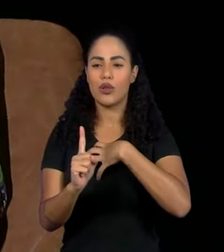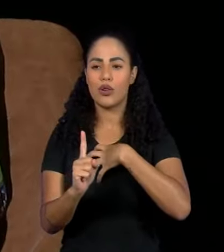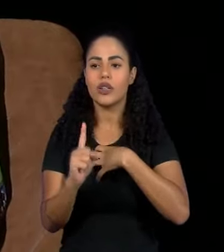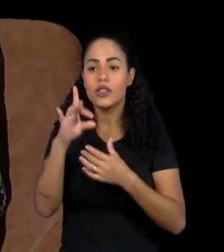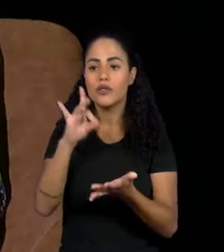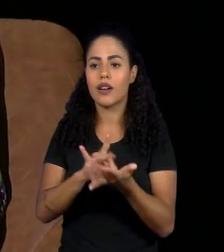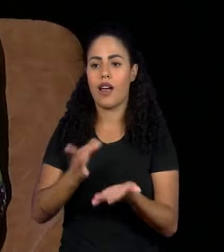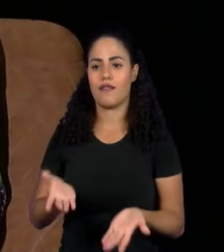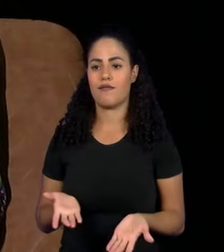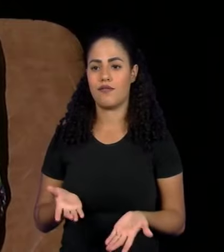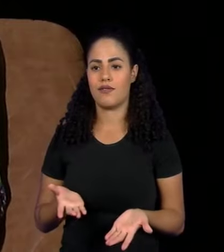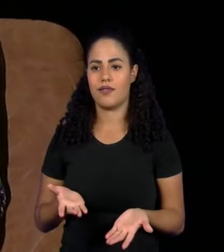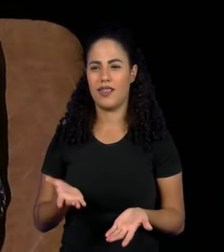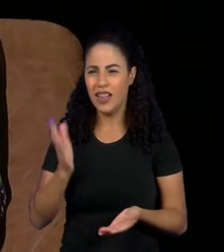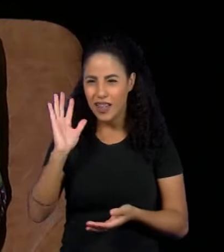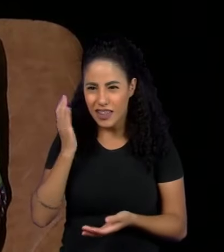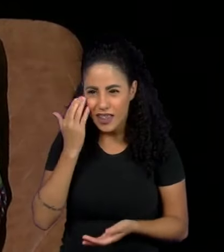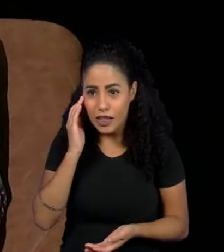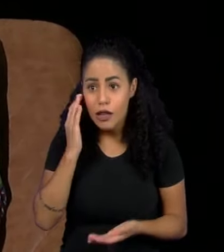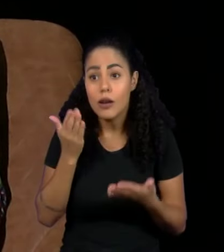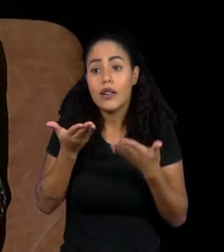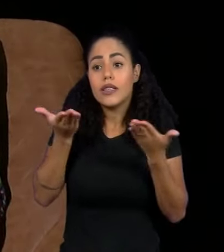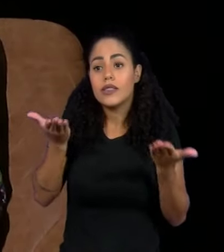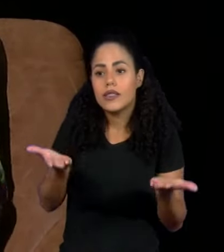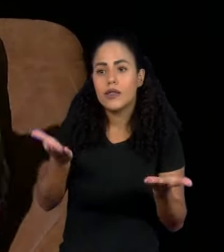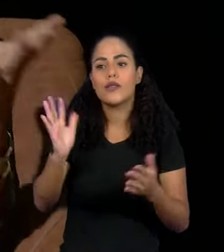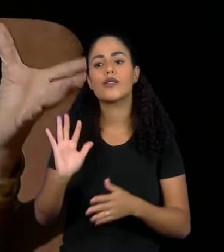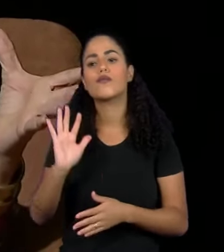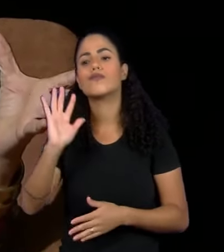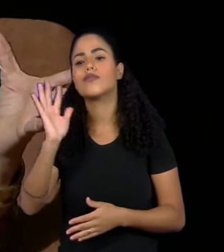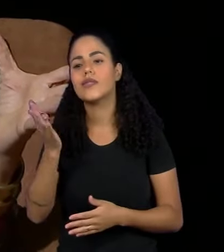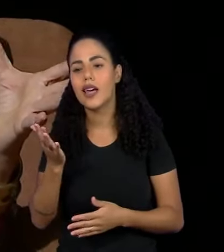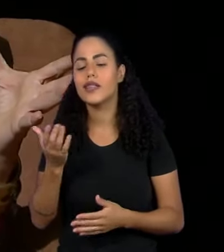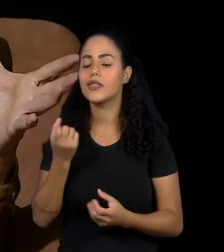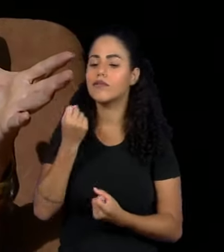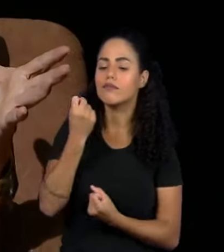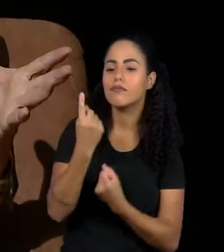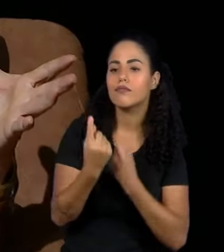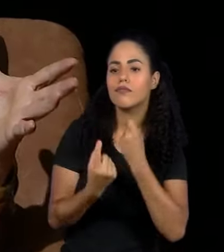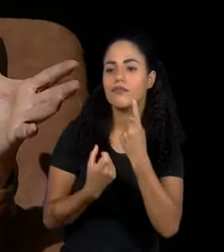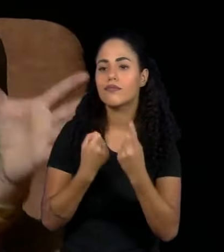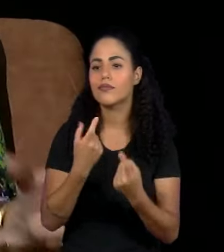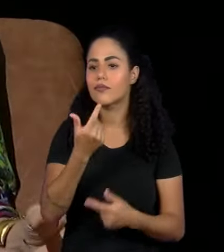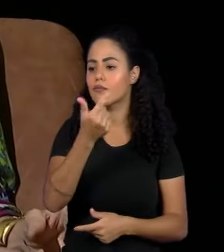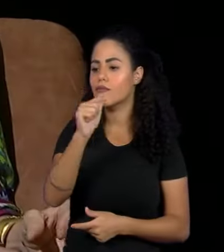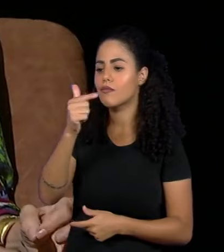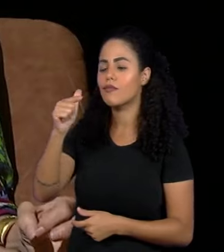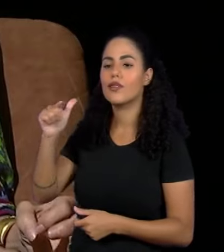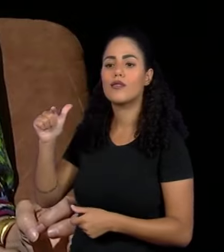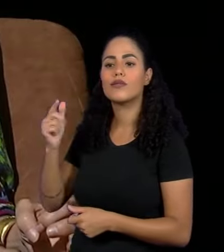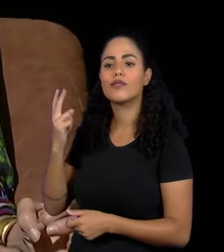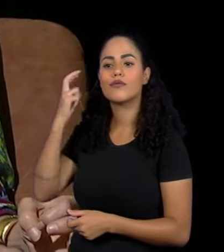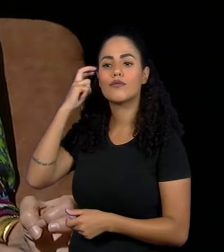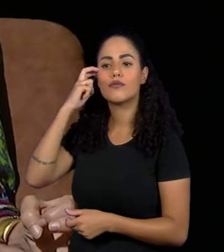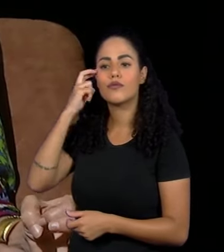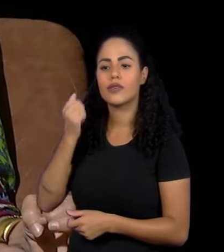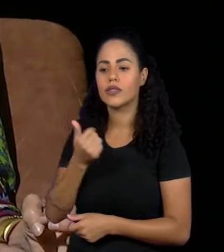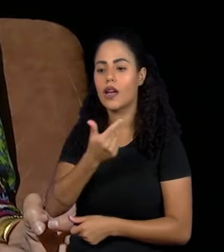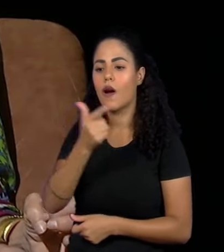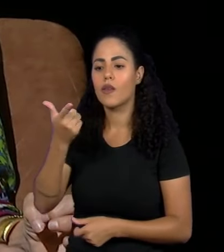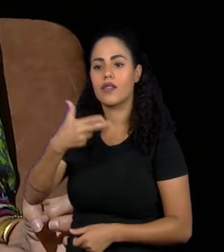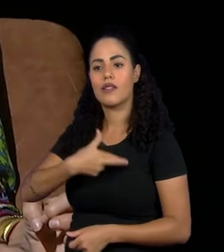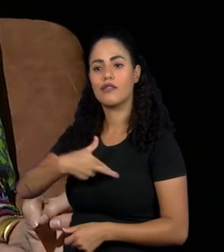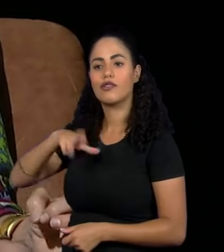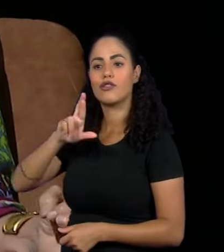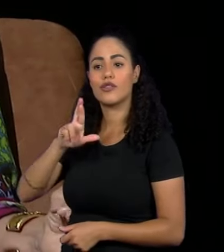com as verdades, que aqui são umas e lá são outras. Eu gosto